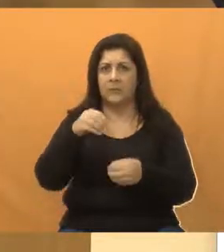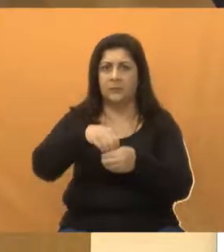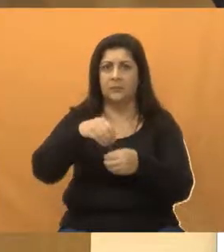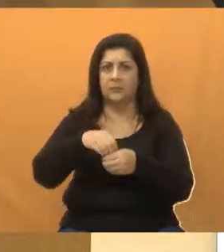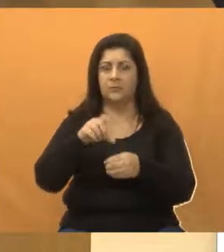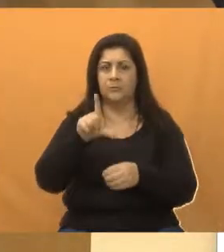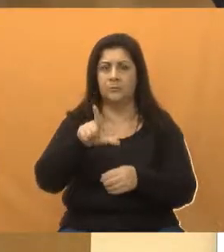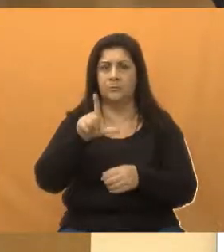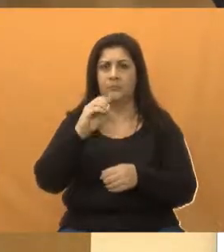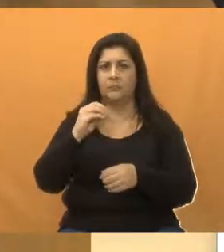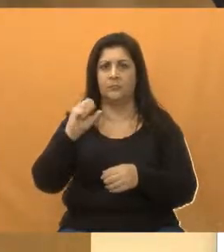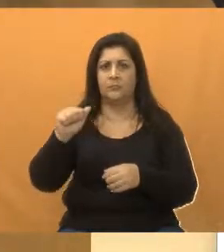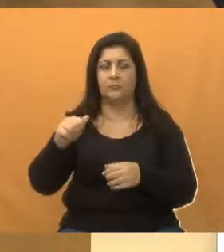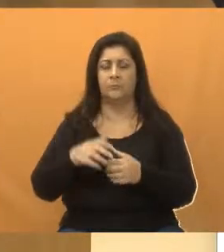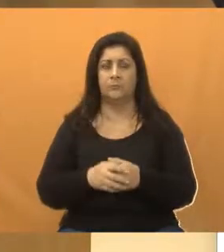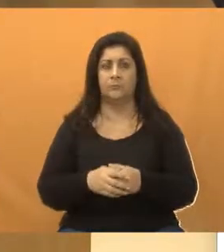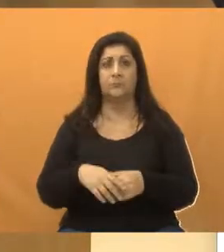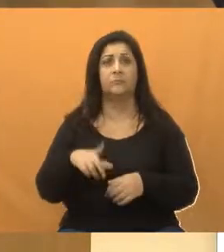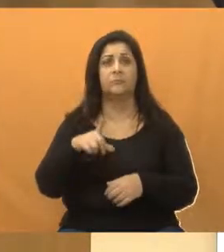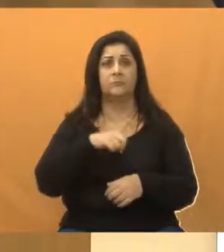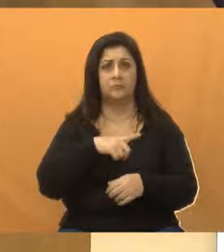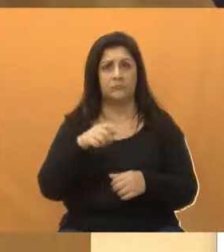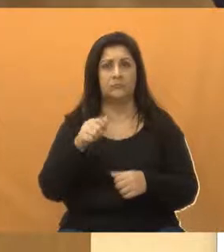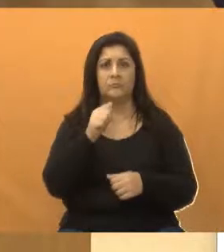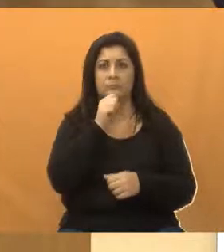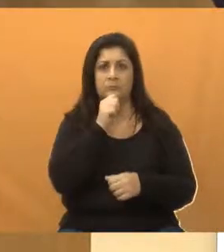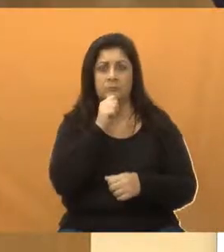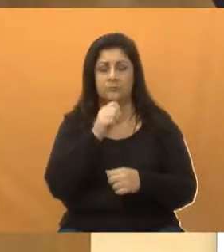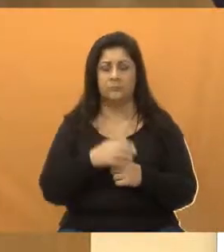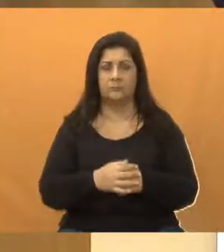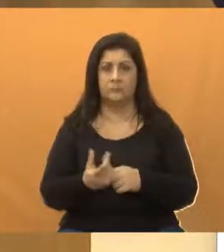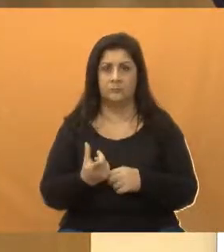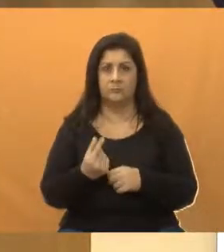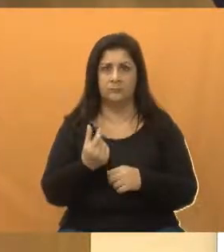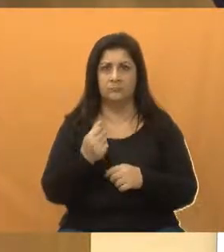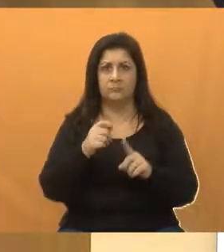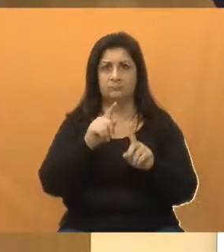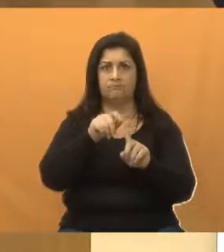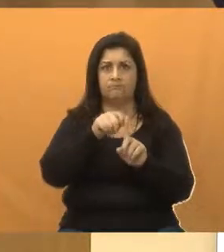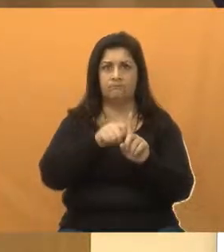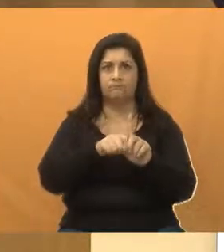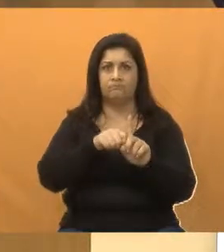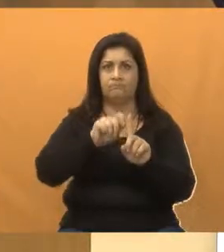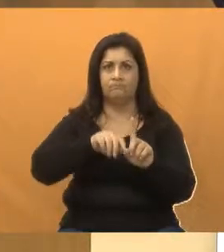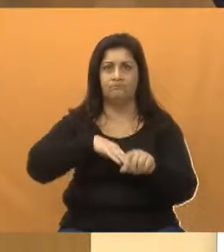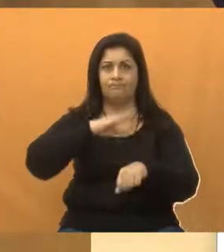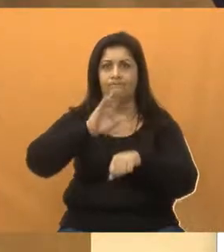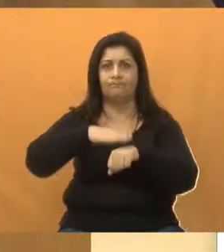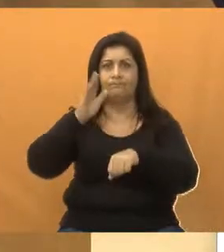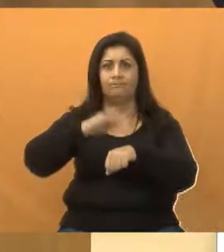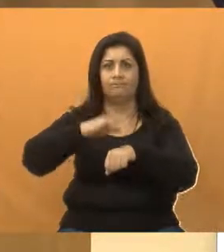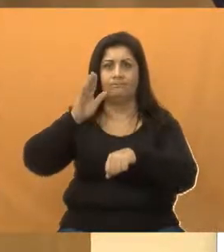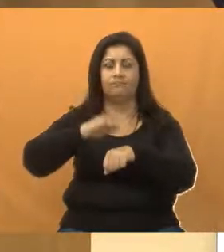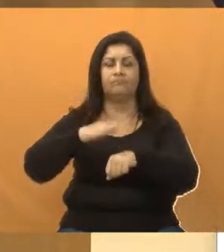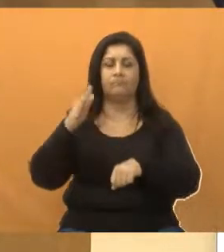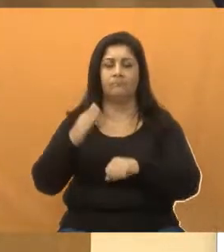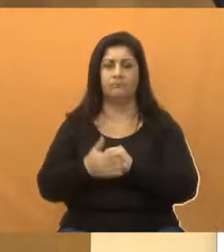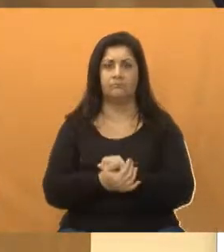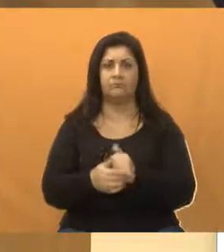seja, eles existem ainda e o valor sendo corrigido mês a mês, e só faz essa dívida